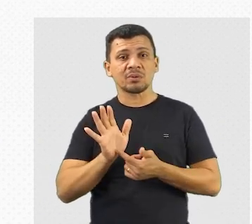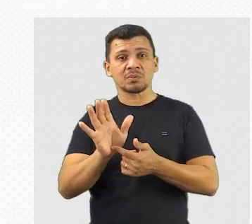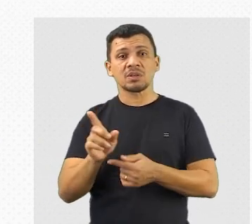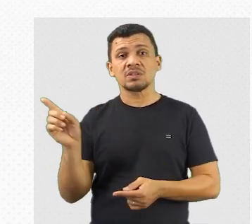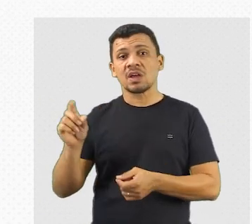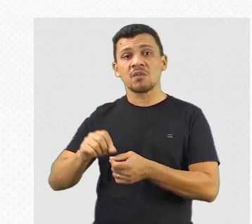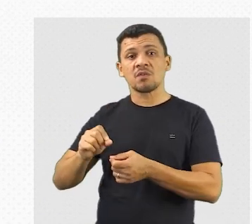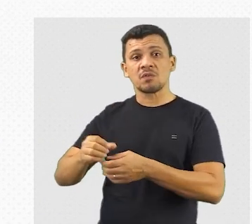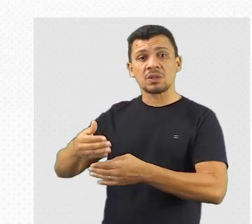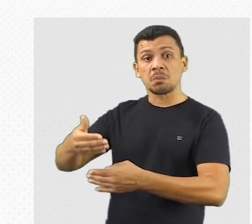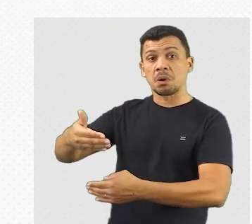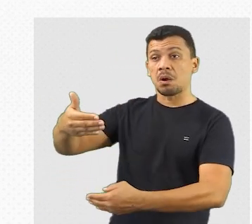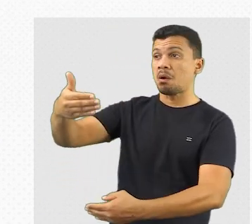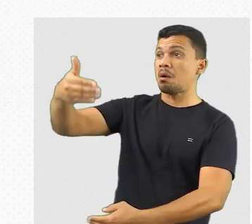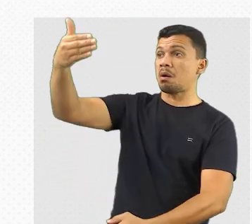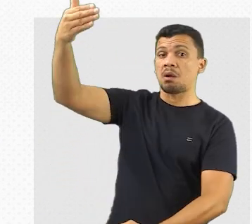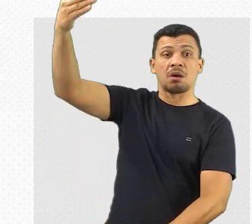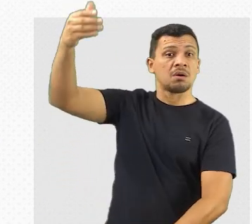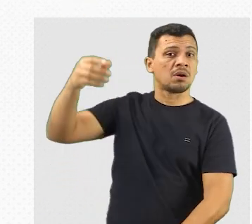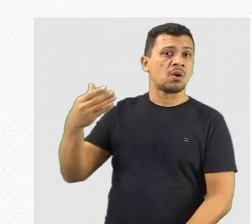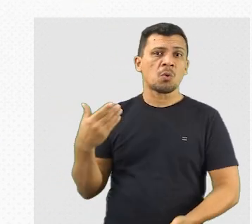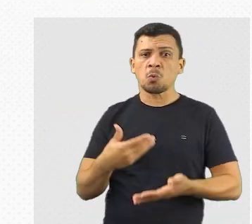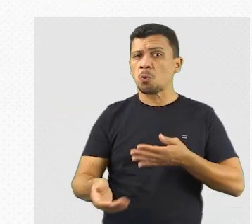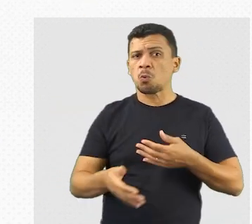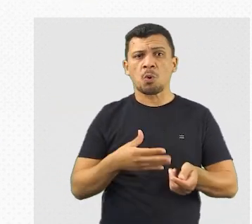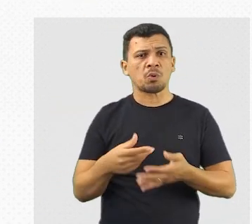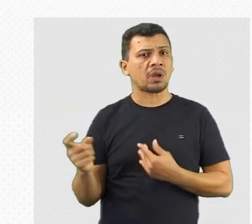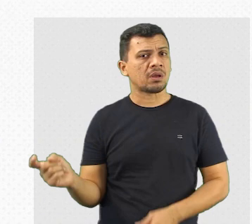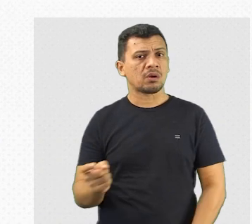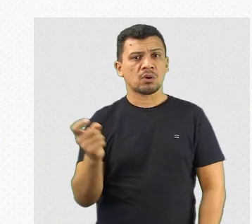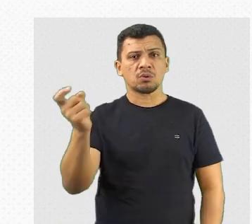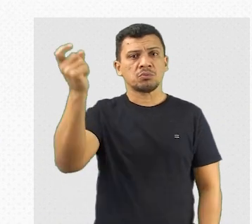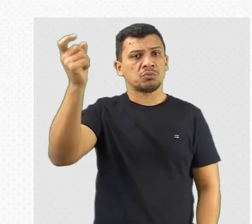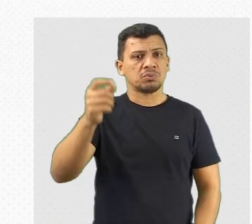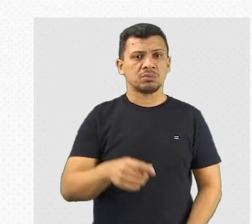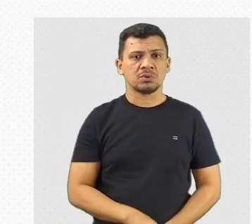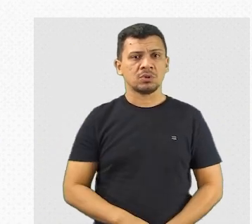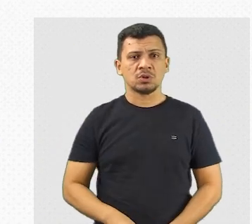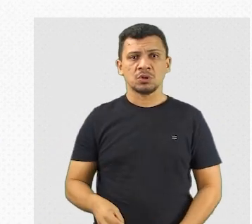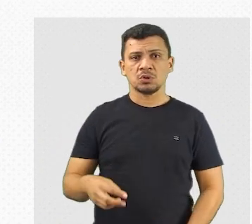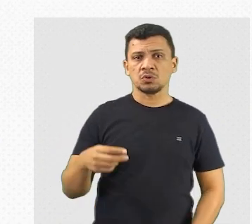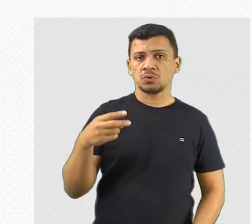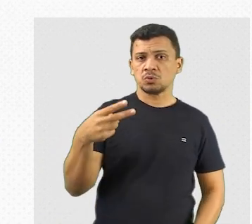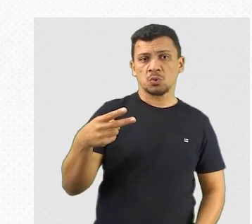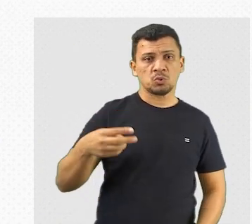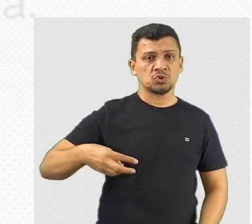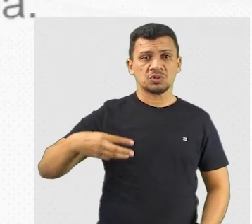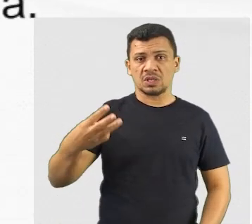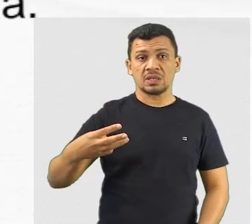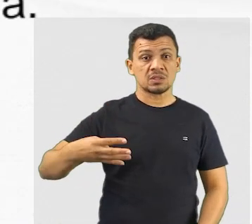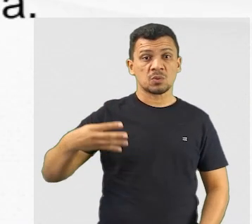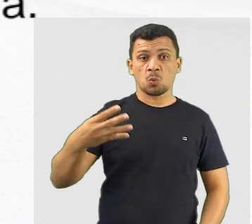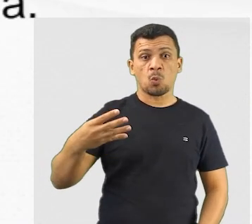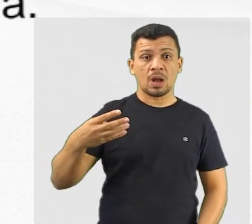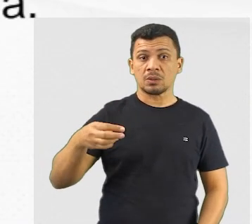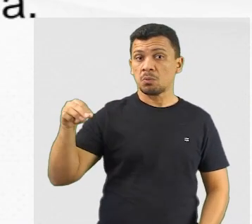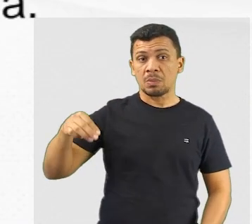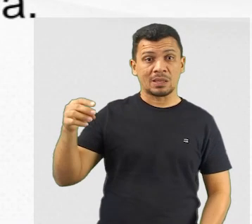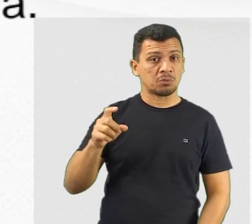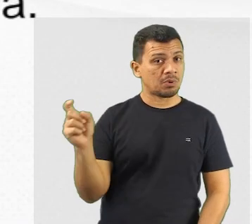parede. De que altura? Da altura que a gente tem, pelo menos o mínimo aqui no nosso estúdio. Né? 2, 3, 4 metros de altura, porque as casas eram altas para ter